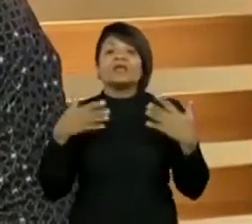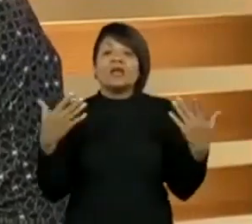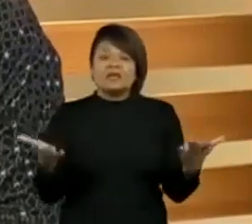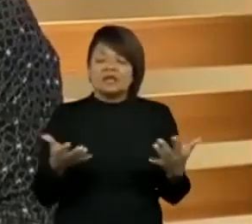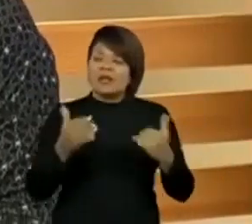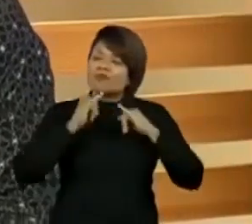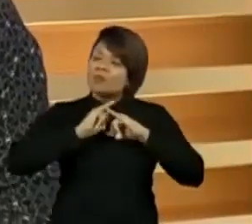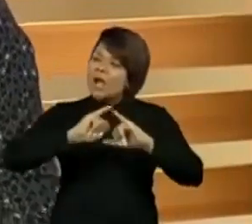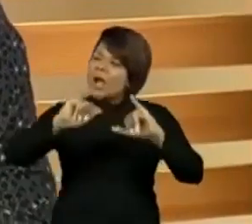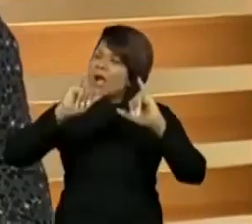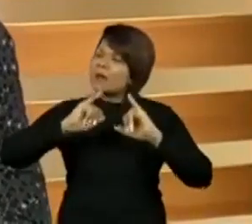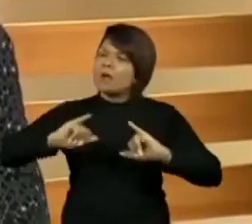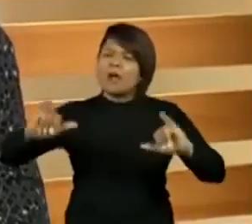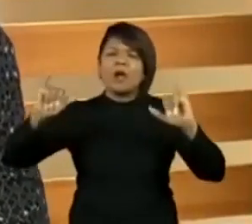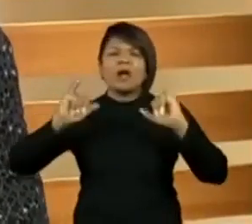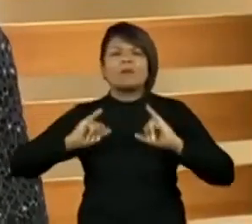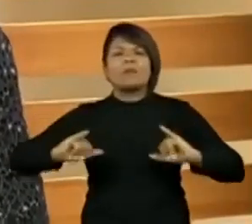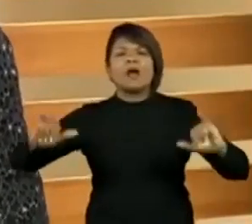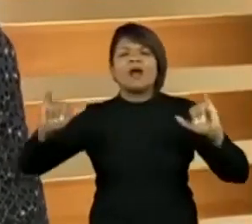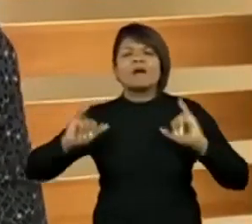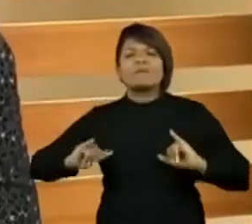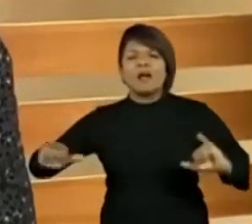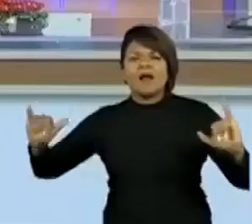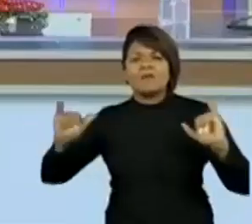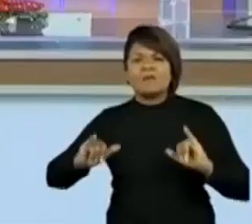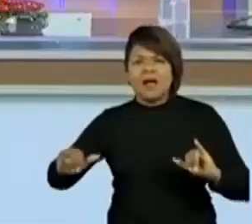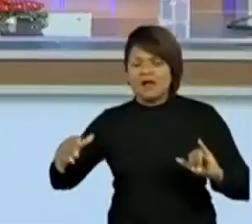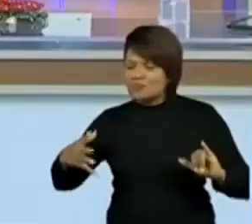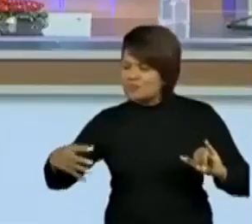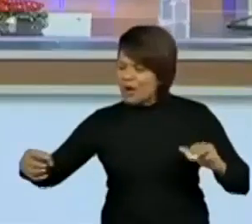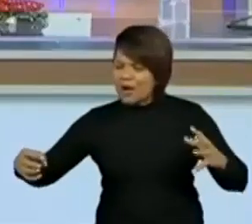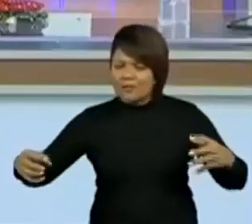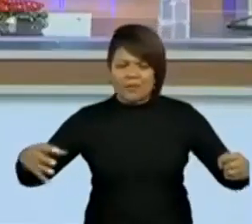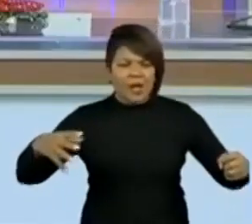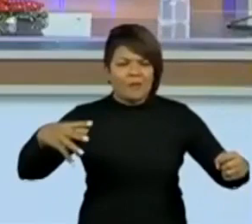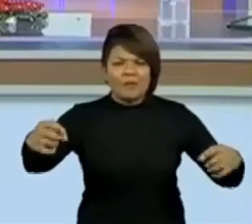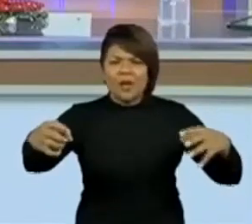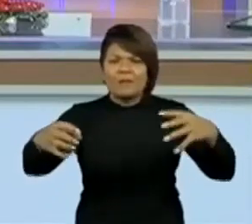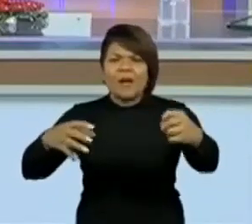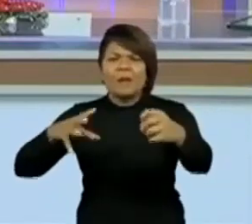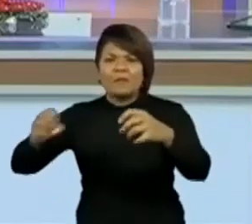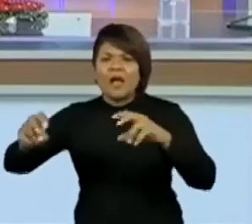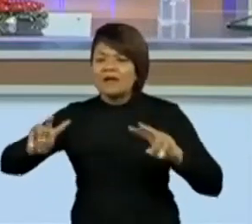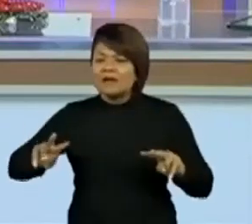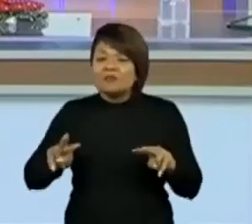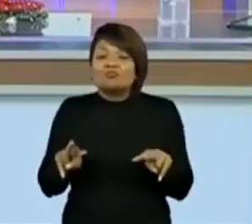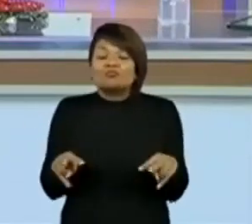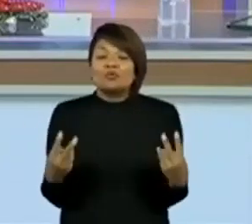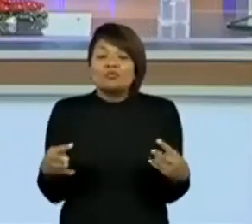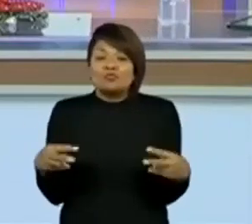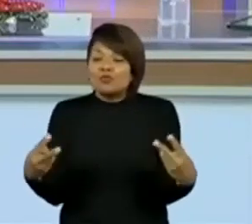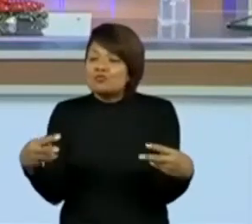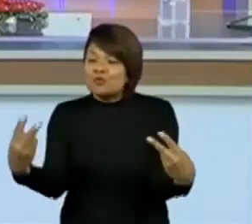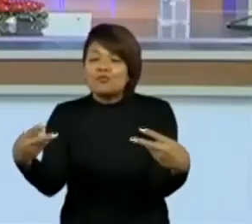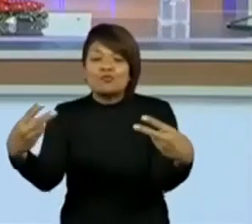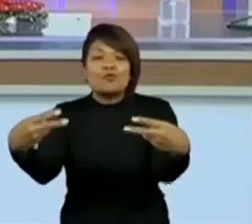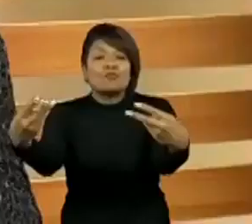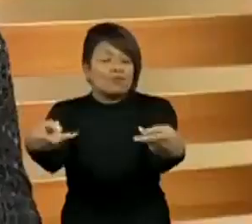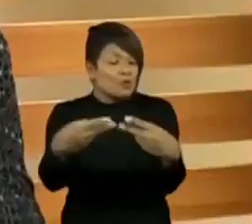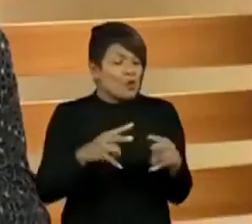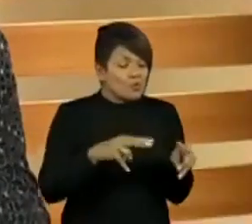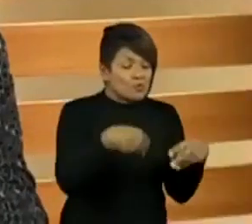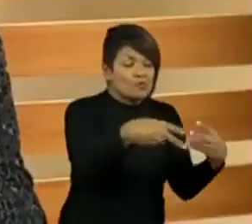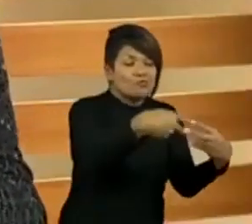todo mundo, as pessoas e os animais foram reproduzindo as histórias.